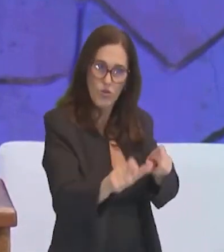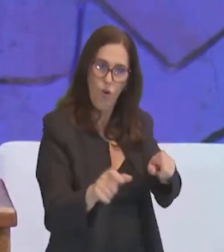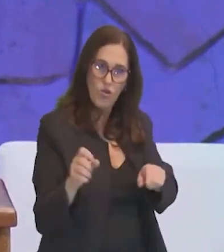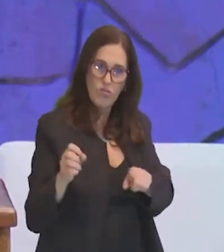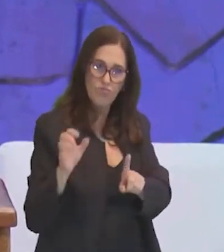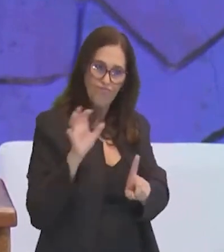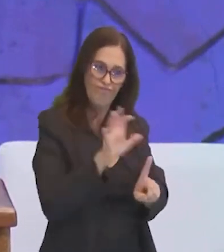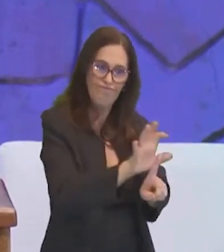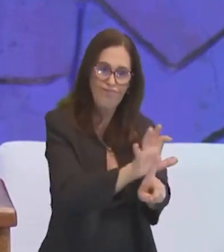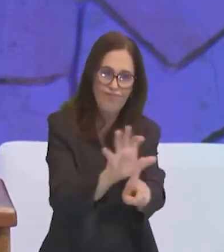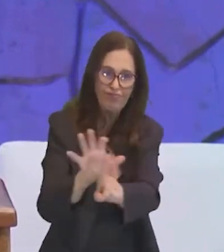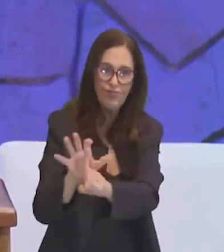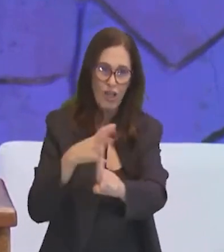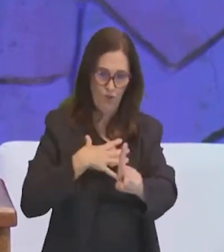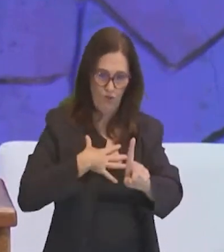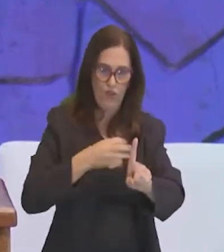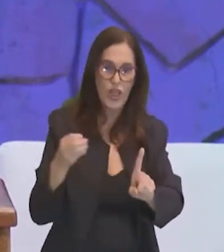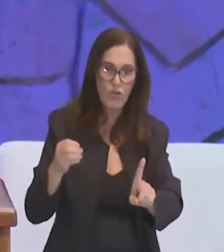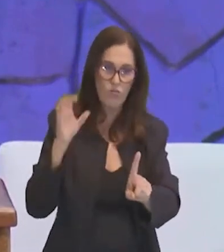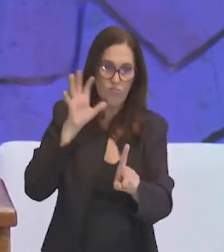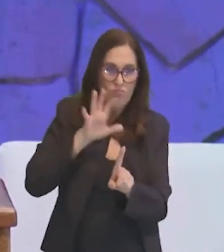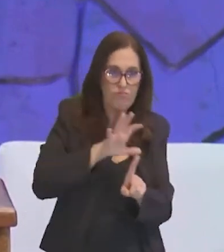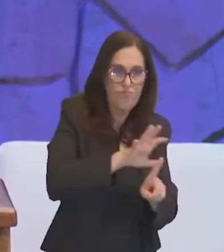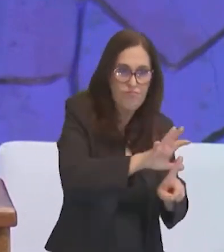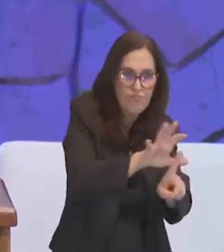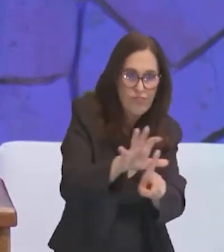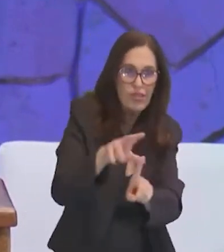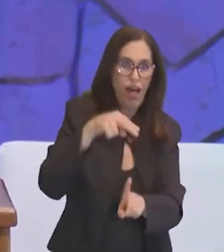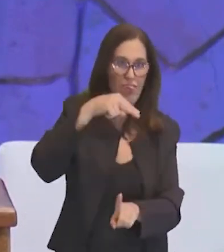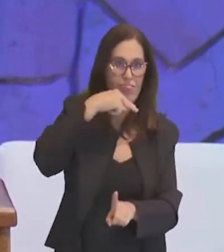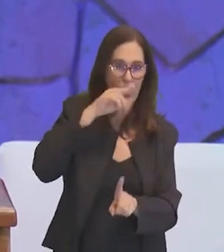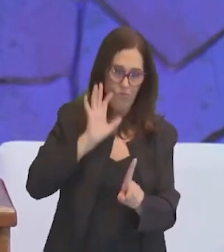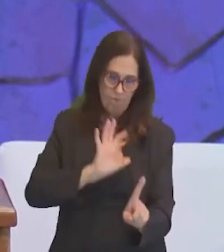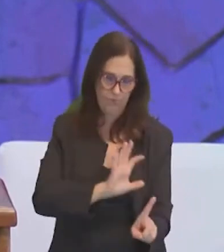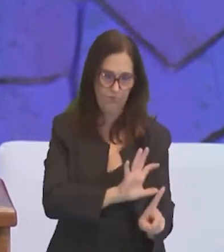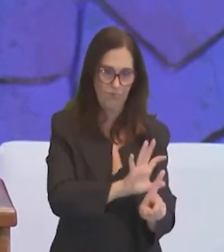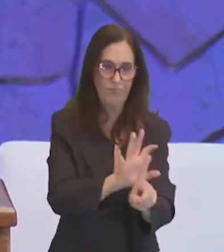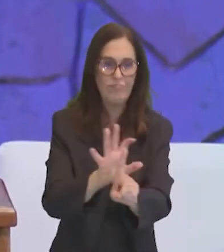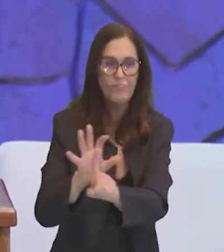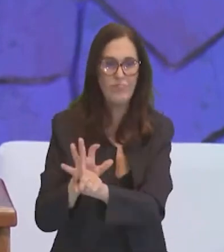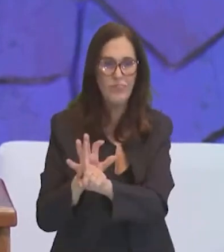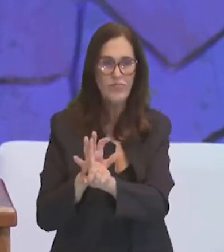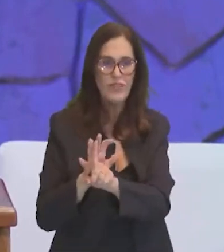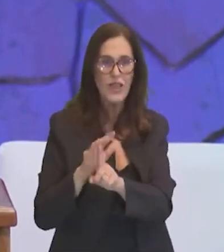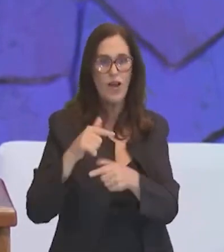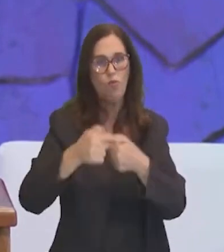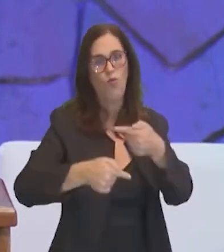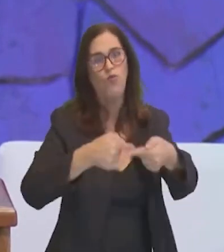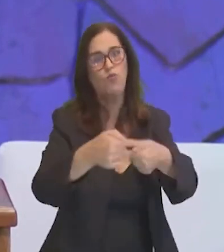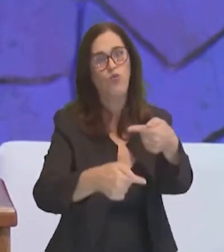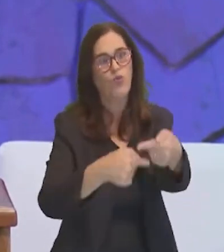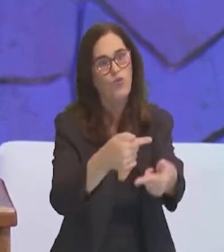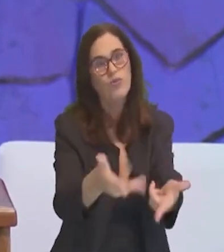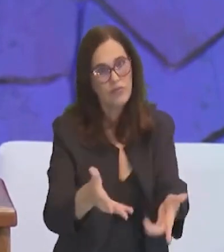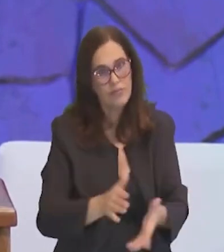Atingirá os nossos filhos, os nossos netos, os nossos bisnetos.